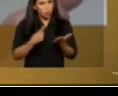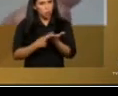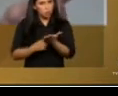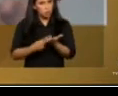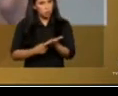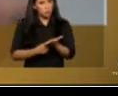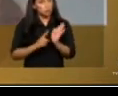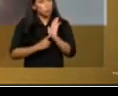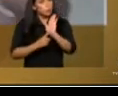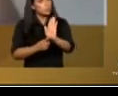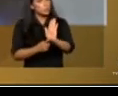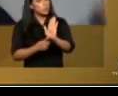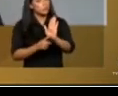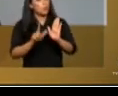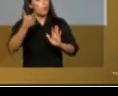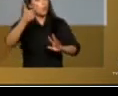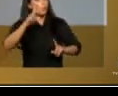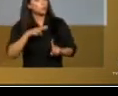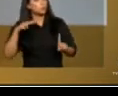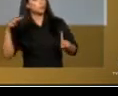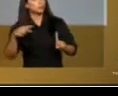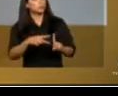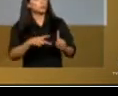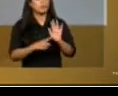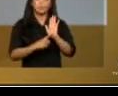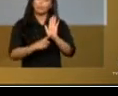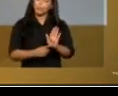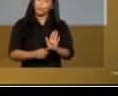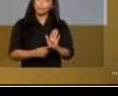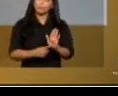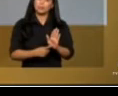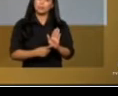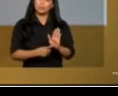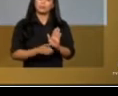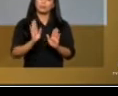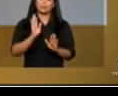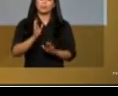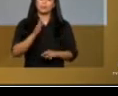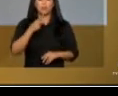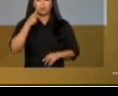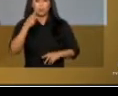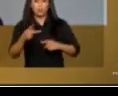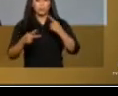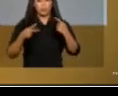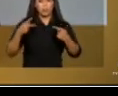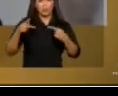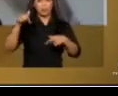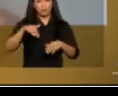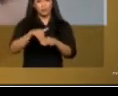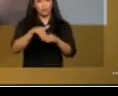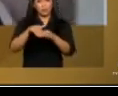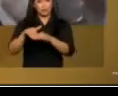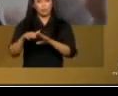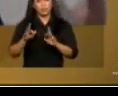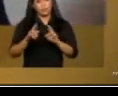outra visão que não foi ventilada por aqueles que se alternaram na tribuna. Importante que